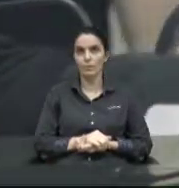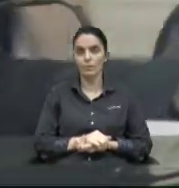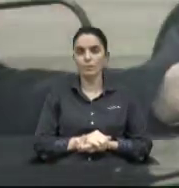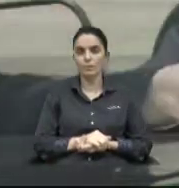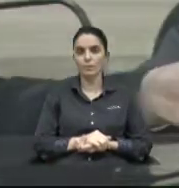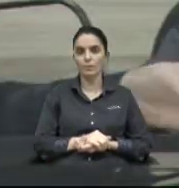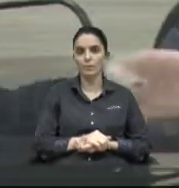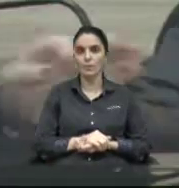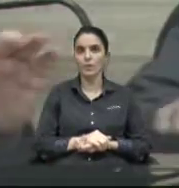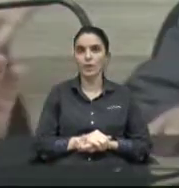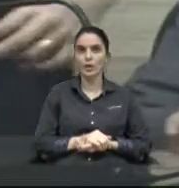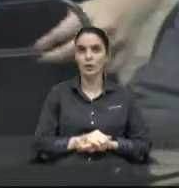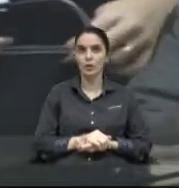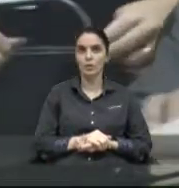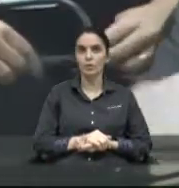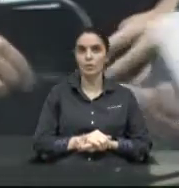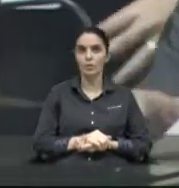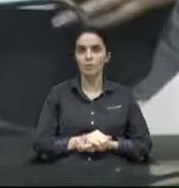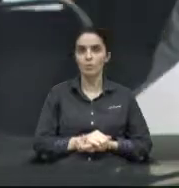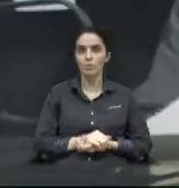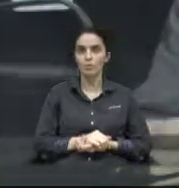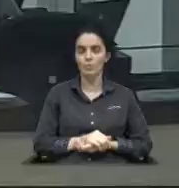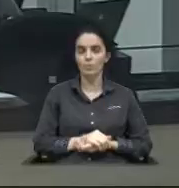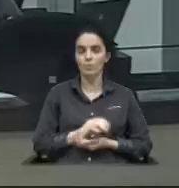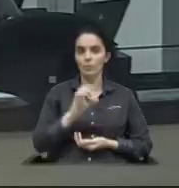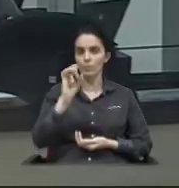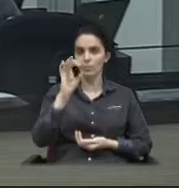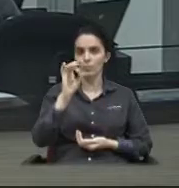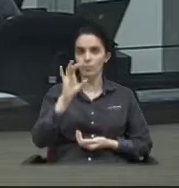Questão de ordem, presidente. Apenas para